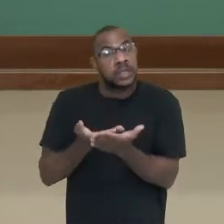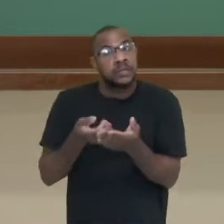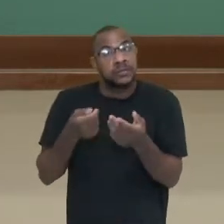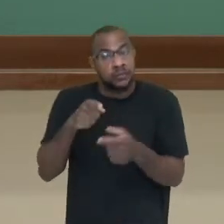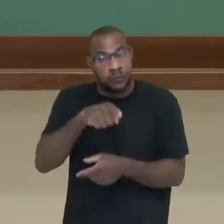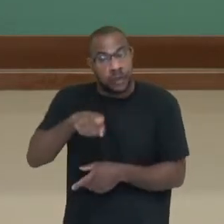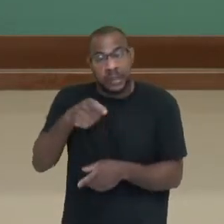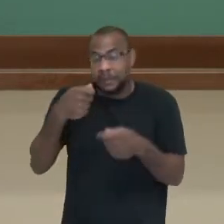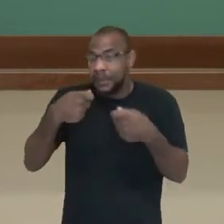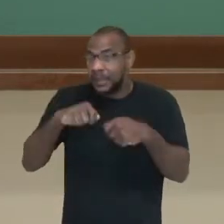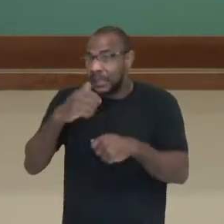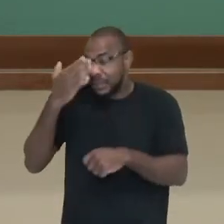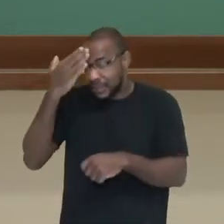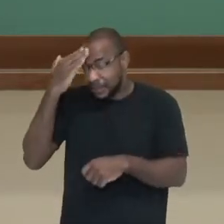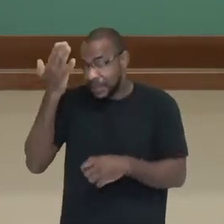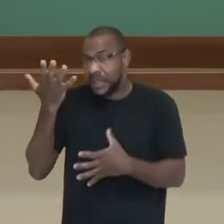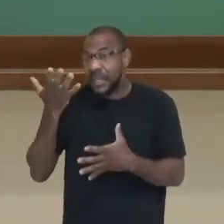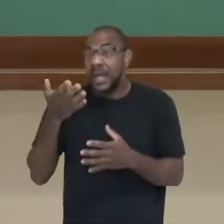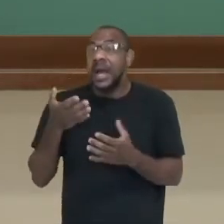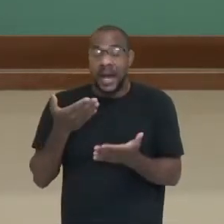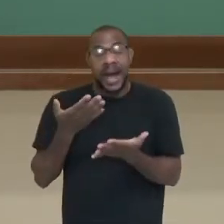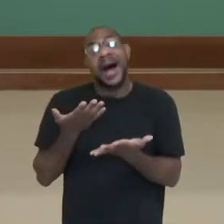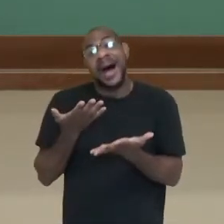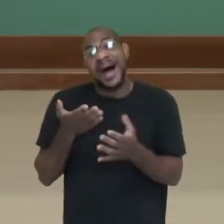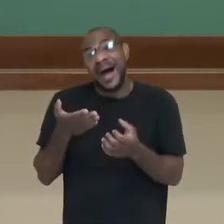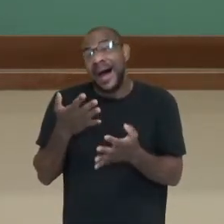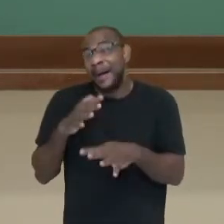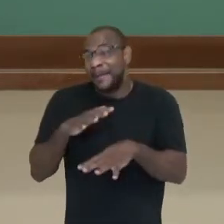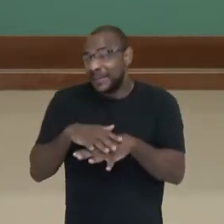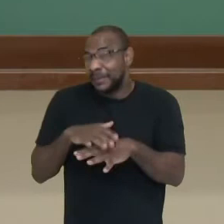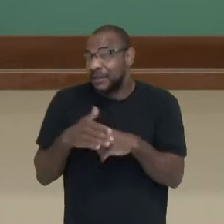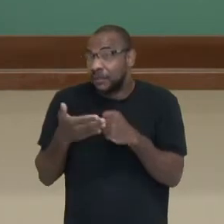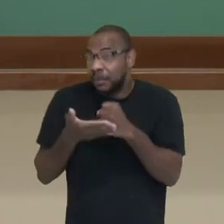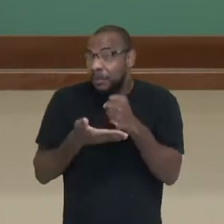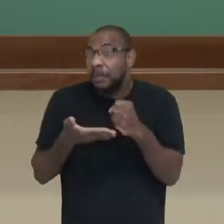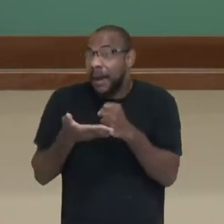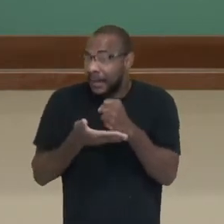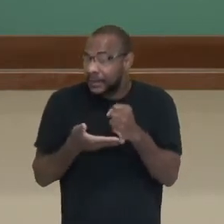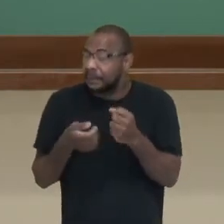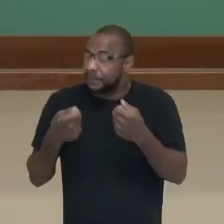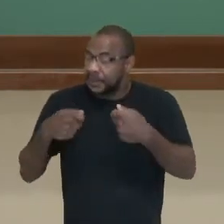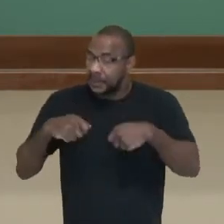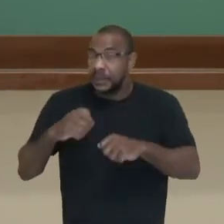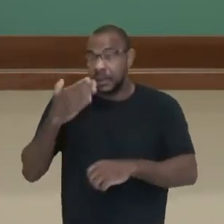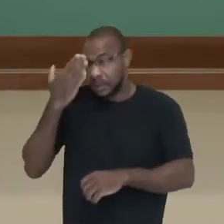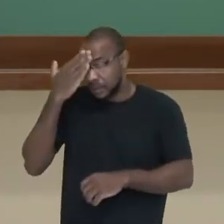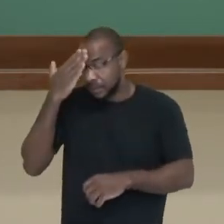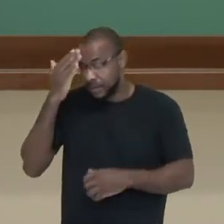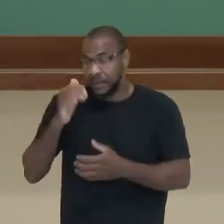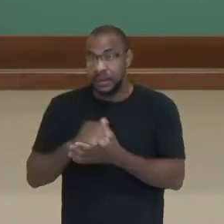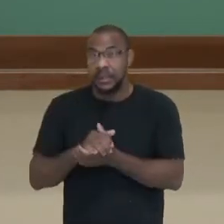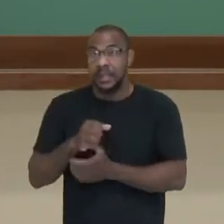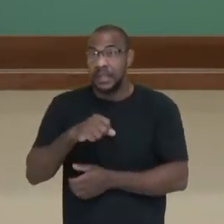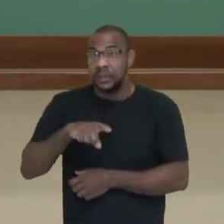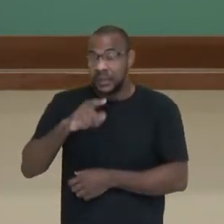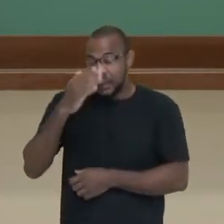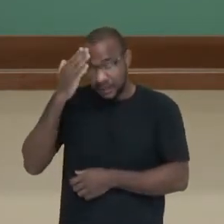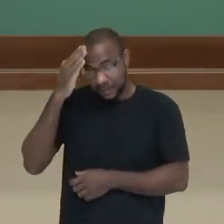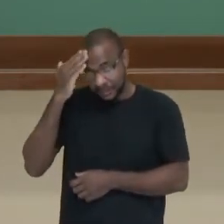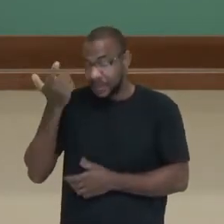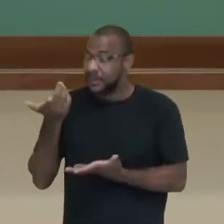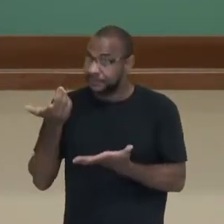básica, pelo menos da matemática elementar, soma, produto, multiplicação, divisão. Se você souber isso, pessoal,